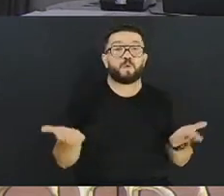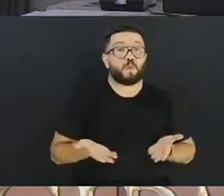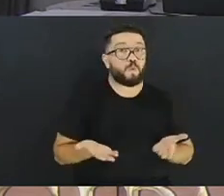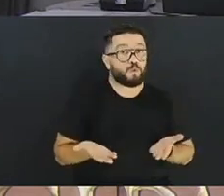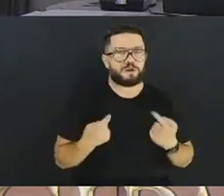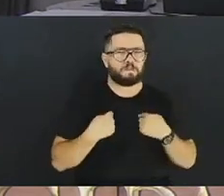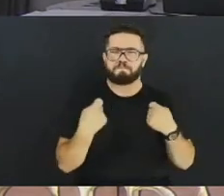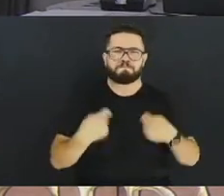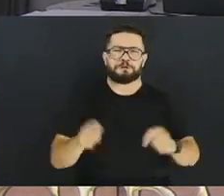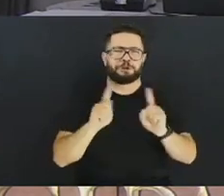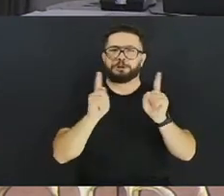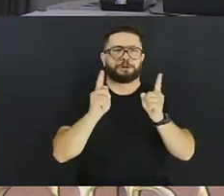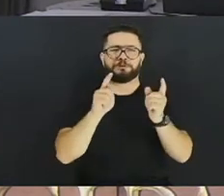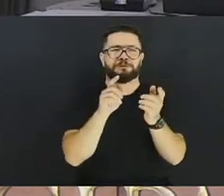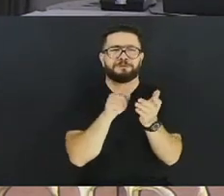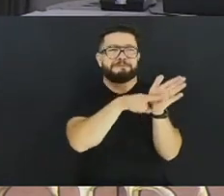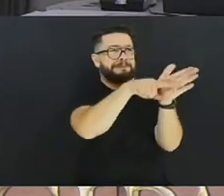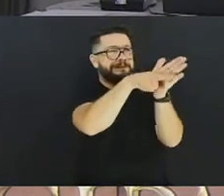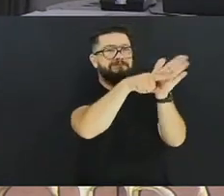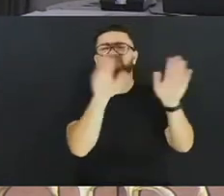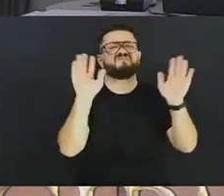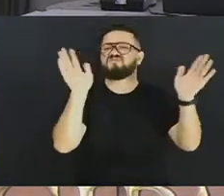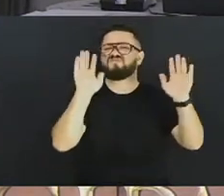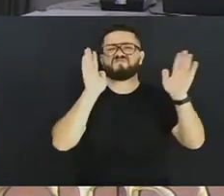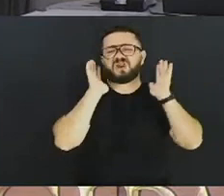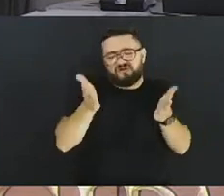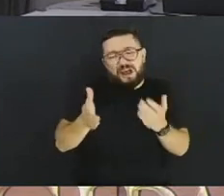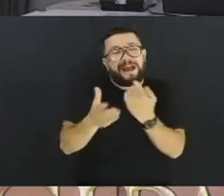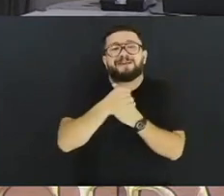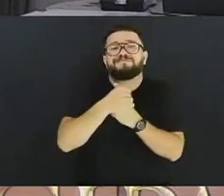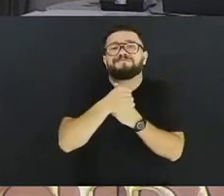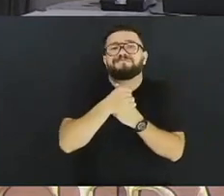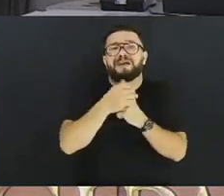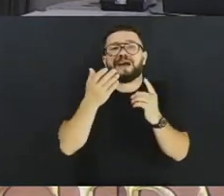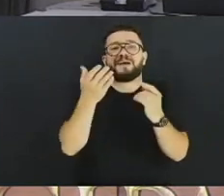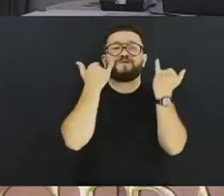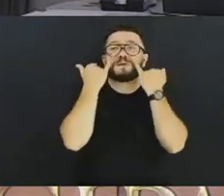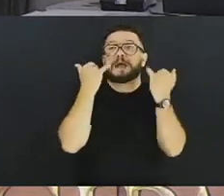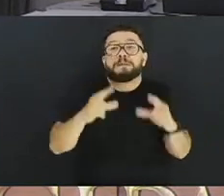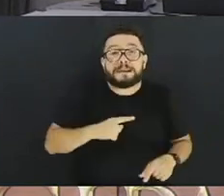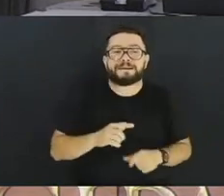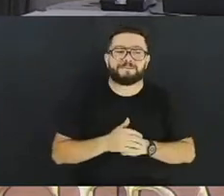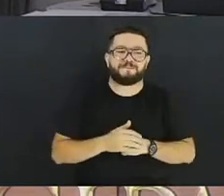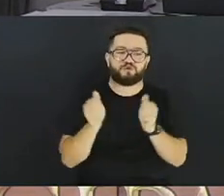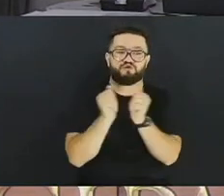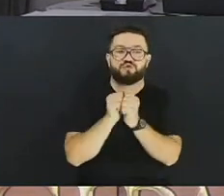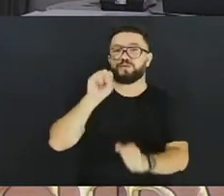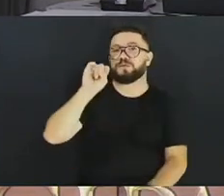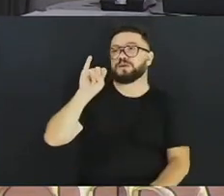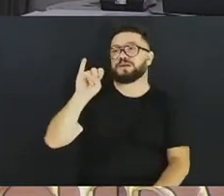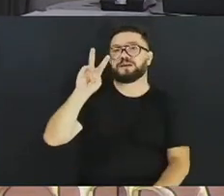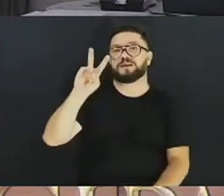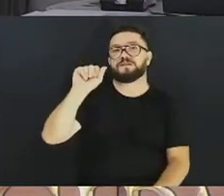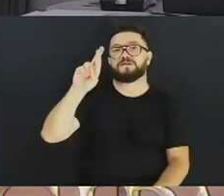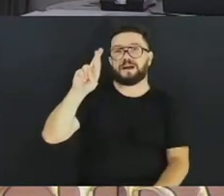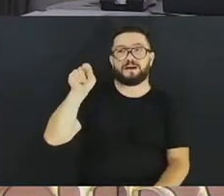não preciso de mais informações hoje. Hoje, juntamente com o Dr. Ivar da Embrapa, que não institucionalmente,